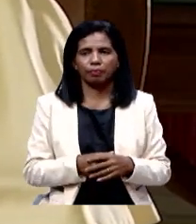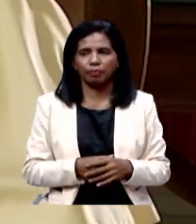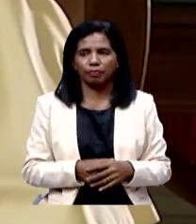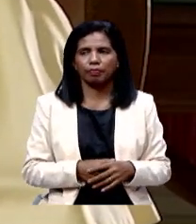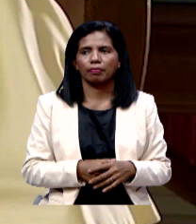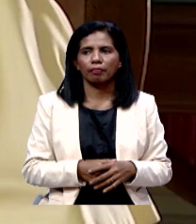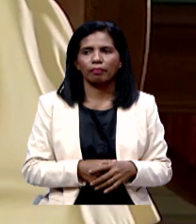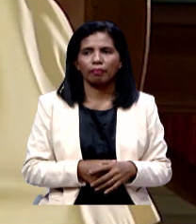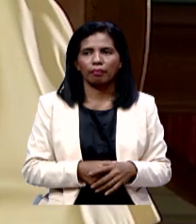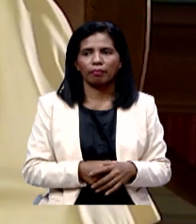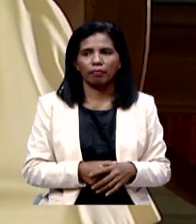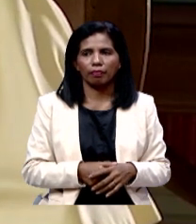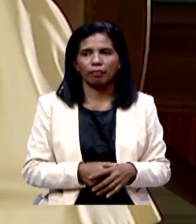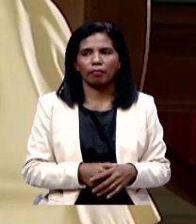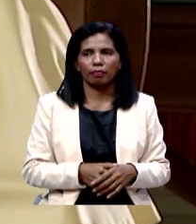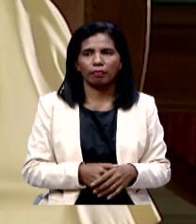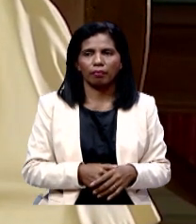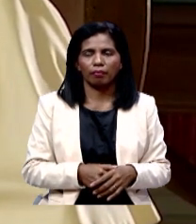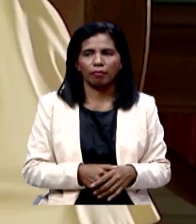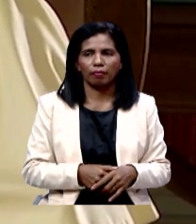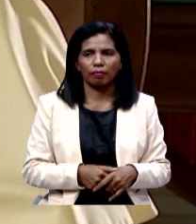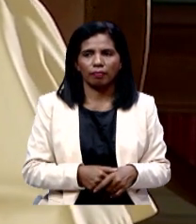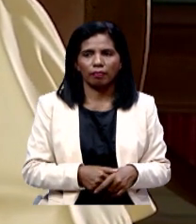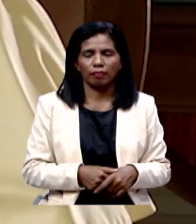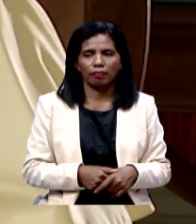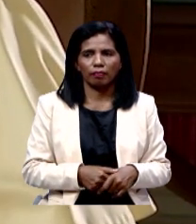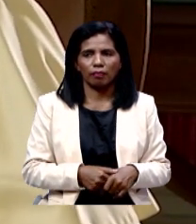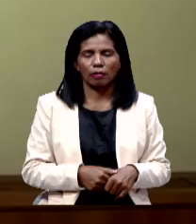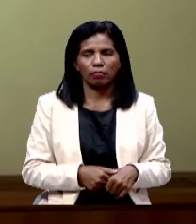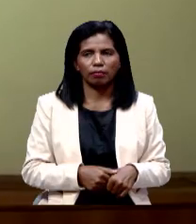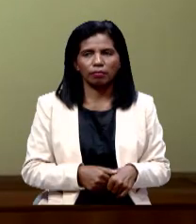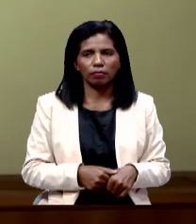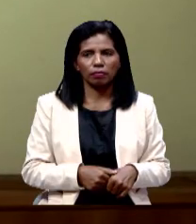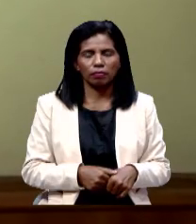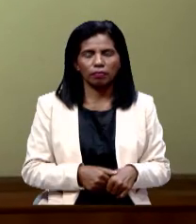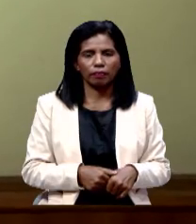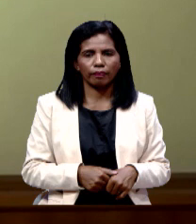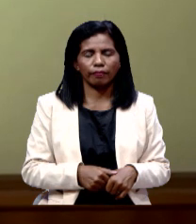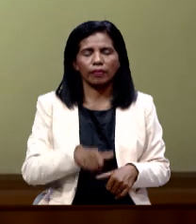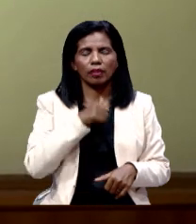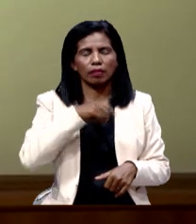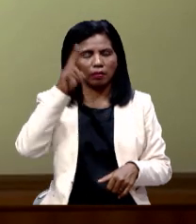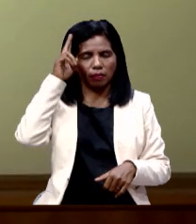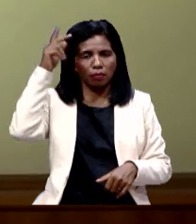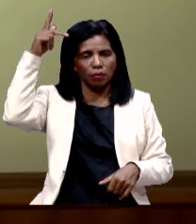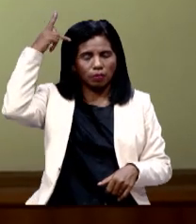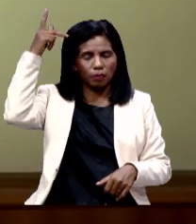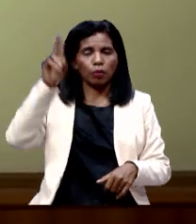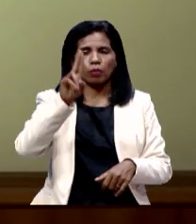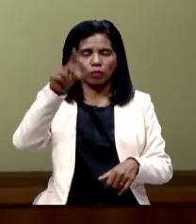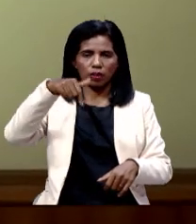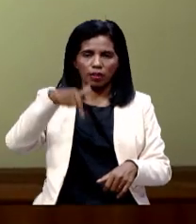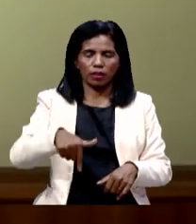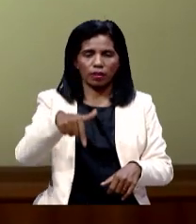Organicamente un successo, un grande successo. Papa Francisco usa e tonco e momento ne tama basala recepção e